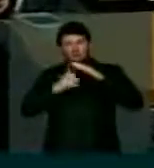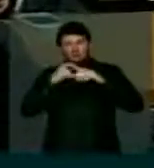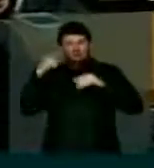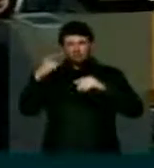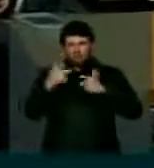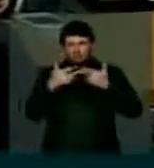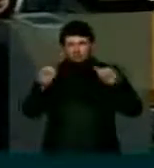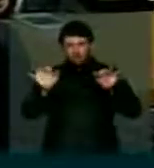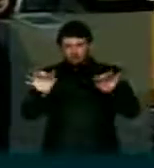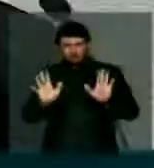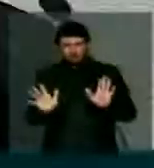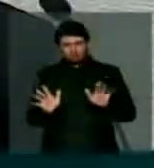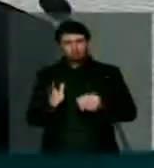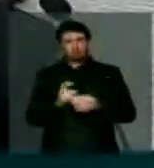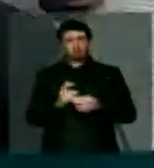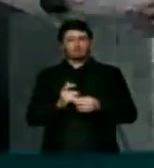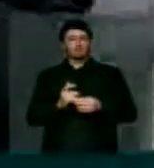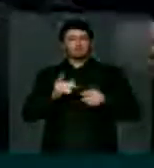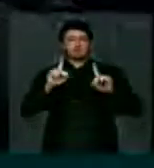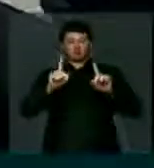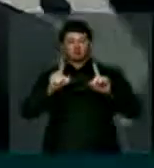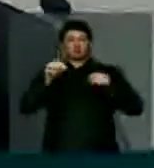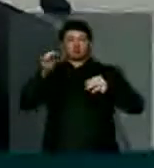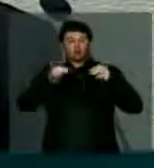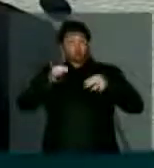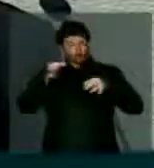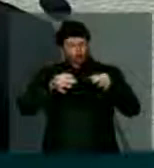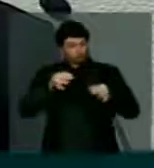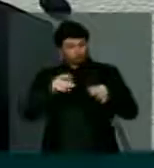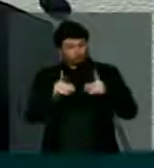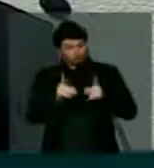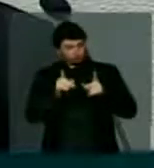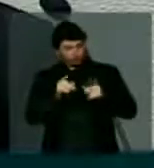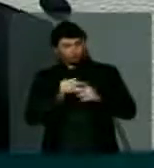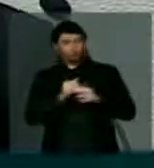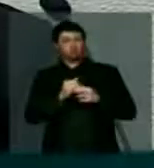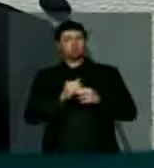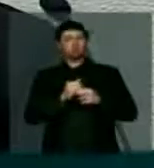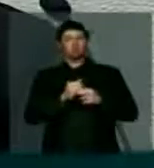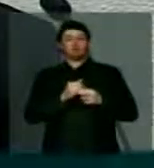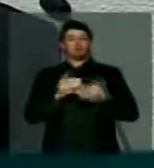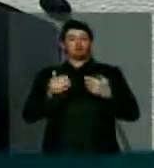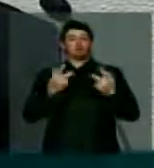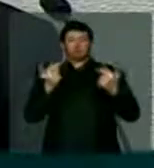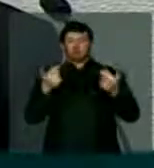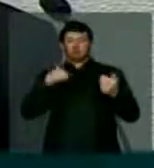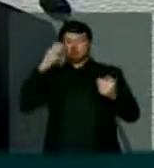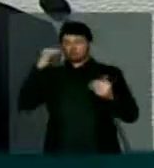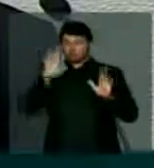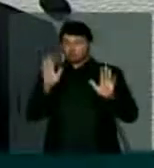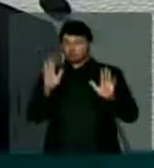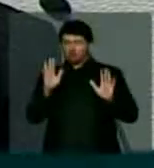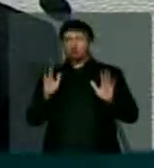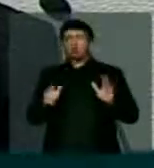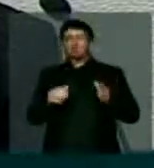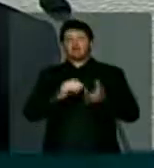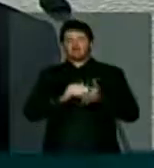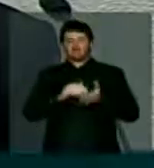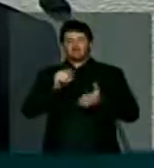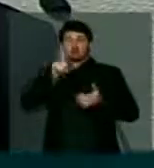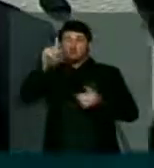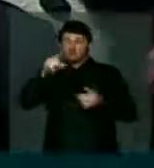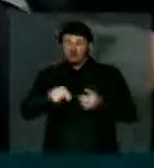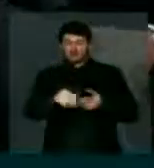ramo jurídico? Não. Na área jurídica, tanto quanto eu saiba, esse escritório é